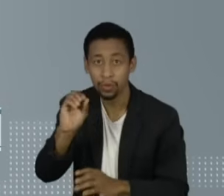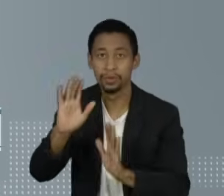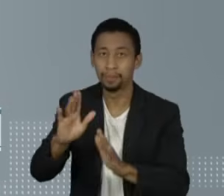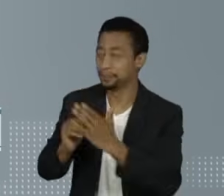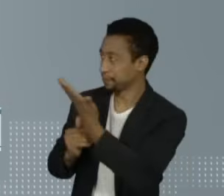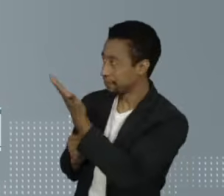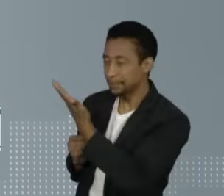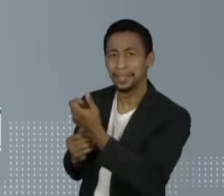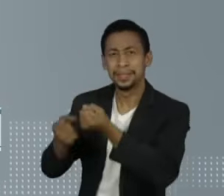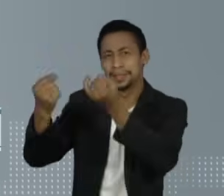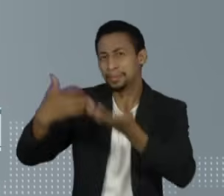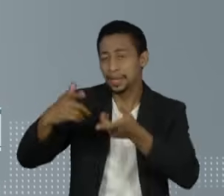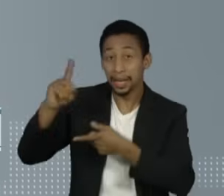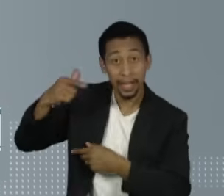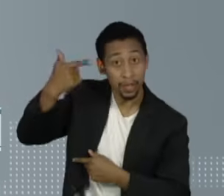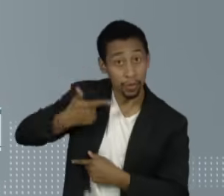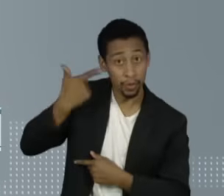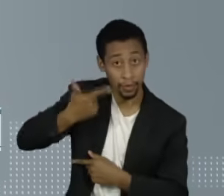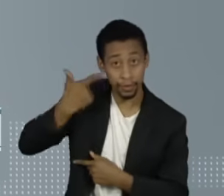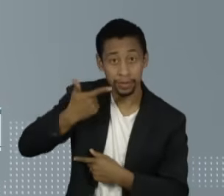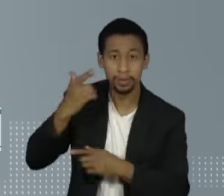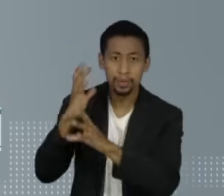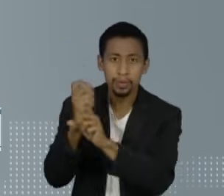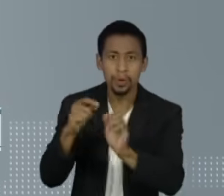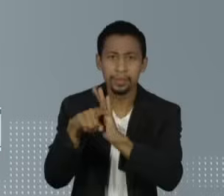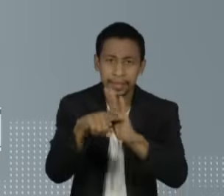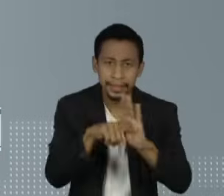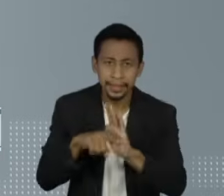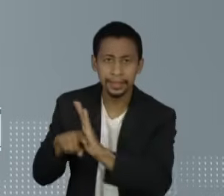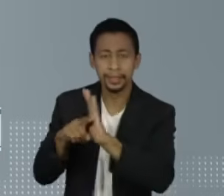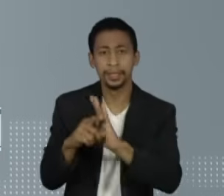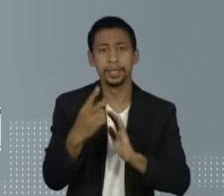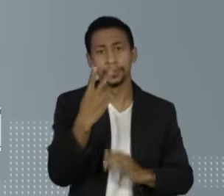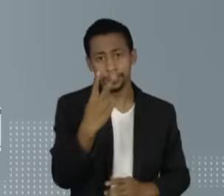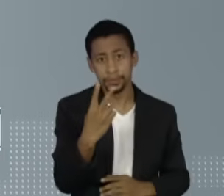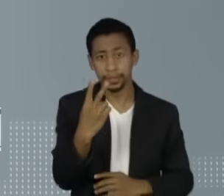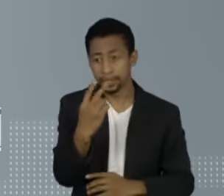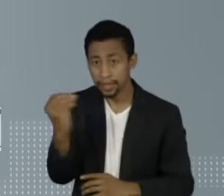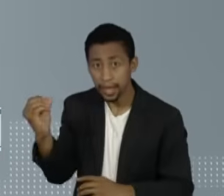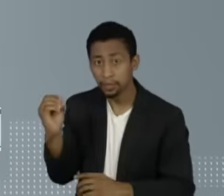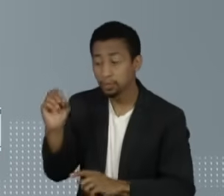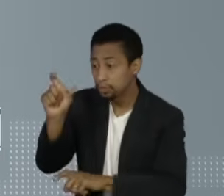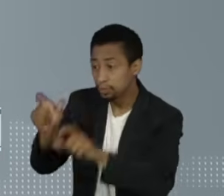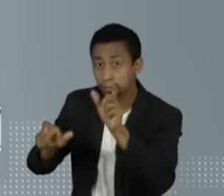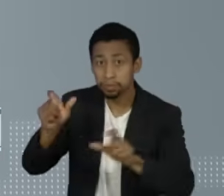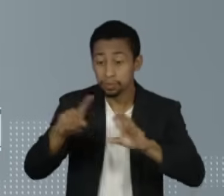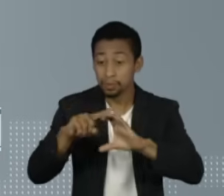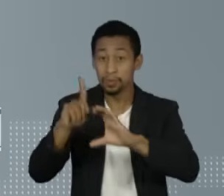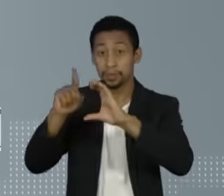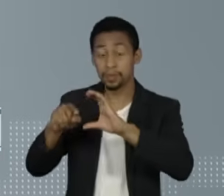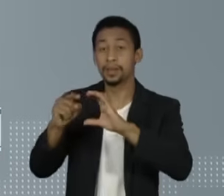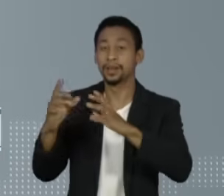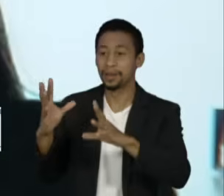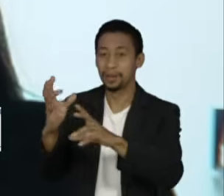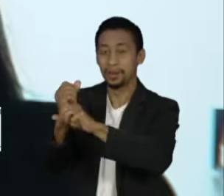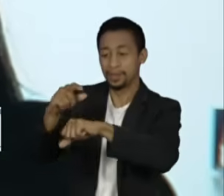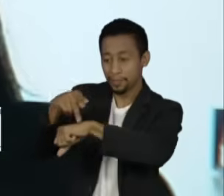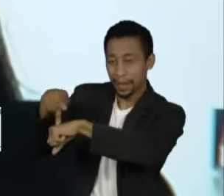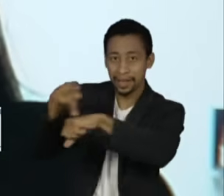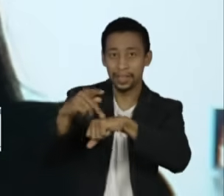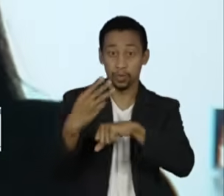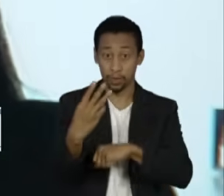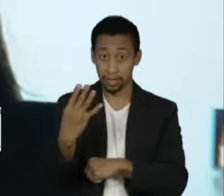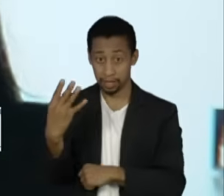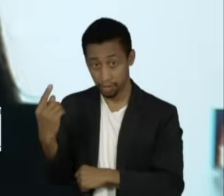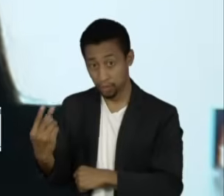Londres, que une resultados de pesquisas de mais de 200 cientistas de de 42 países. Muitas